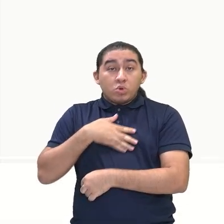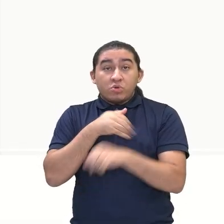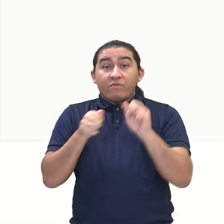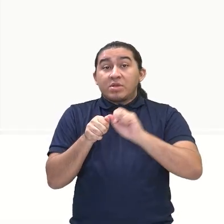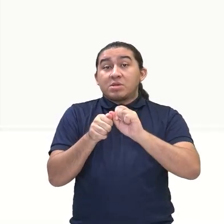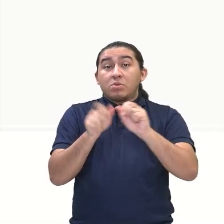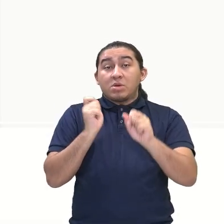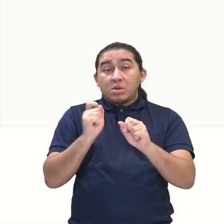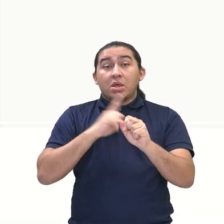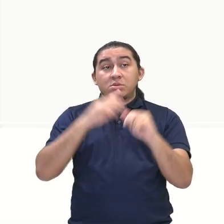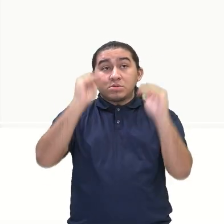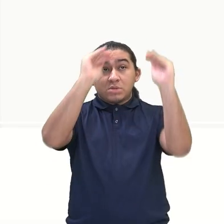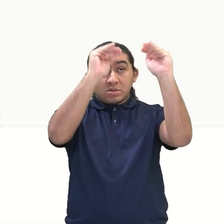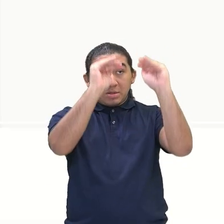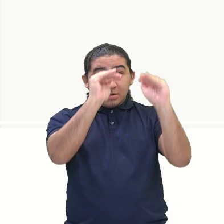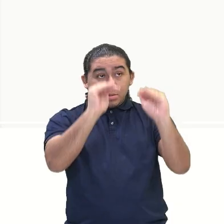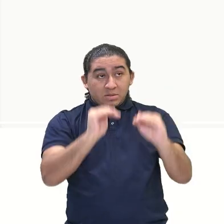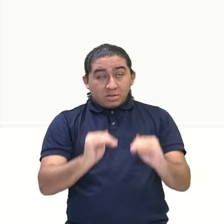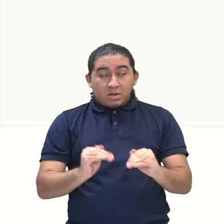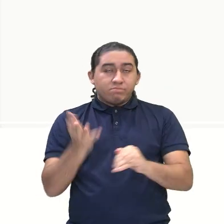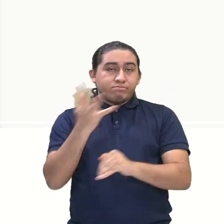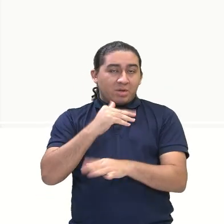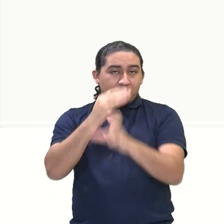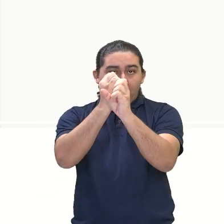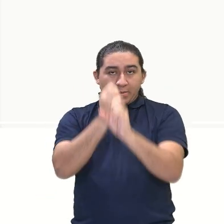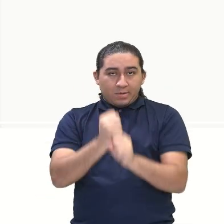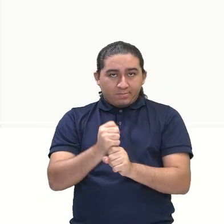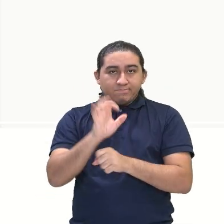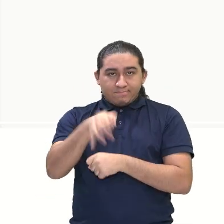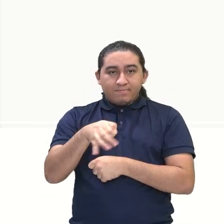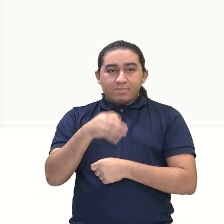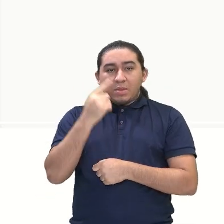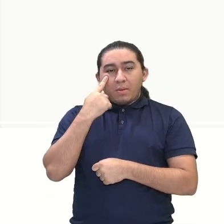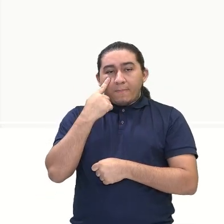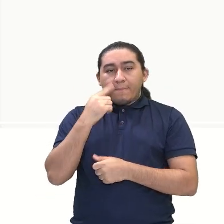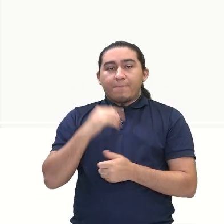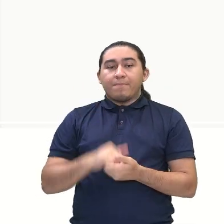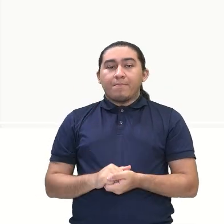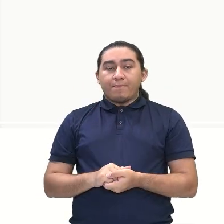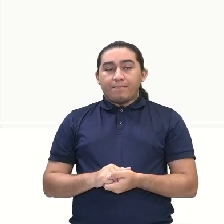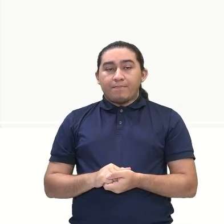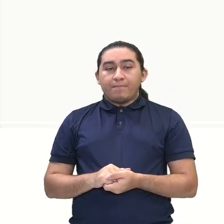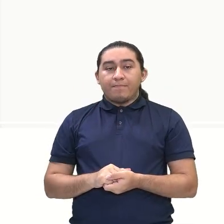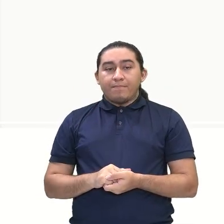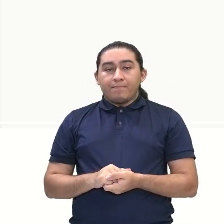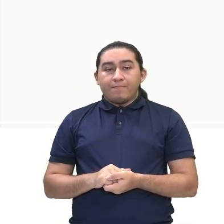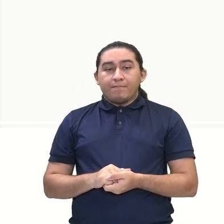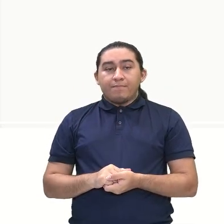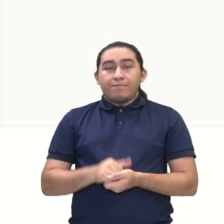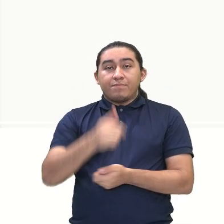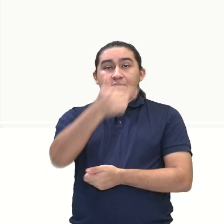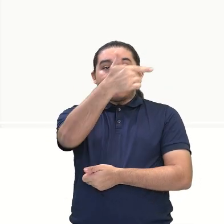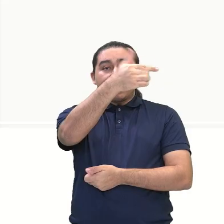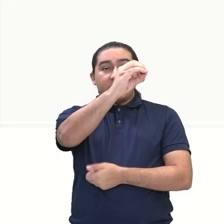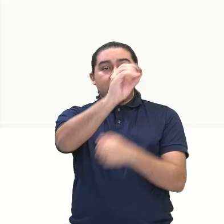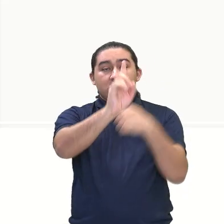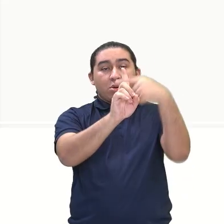continha. Então, vamos fazer a nossa continha. Vai ficar 20 mais